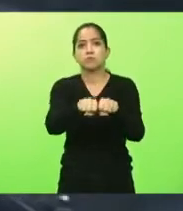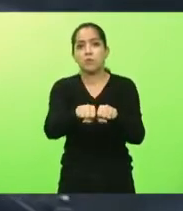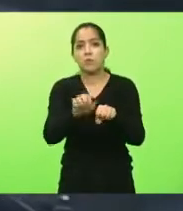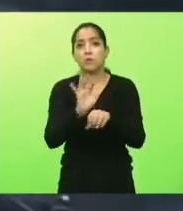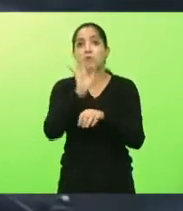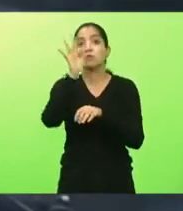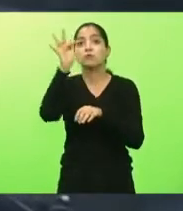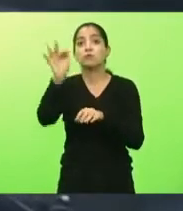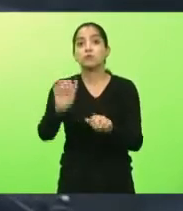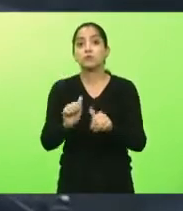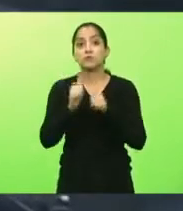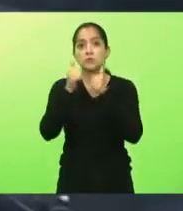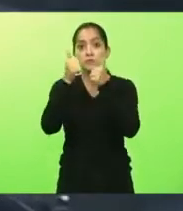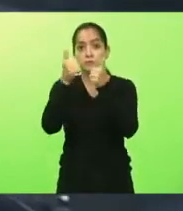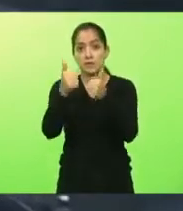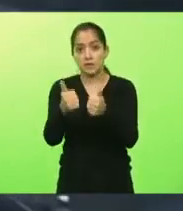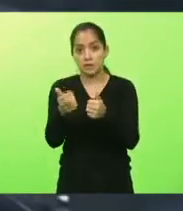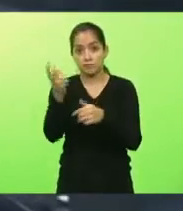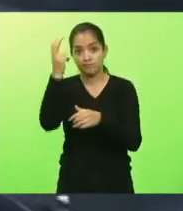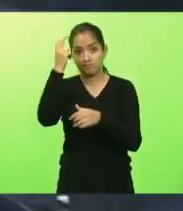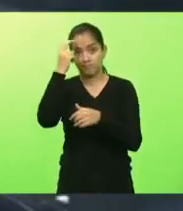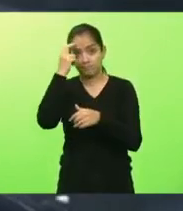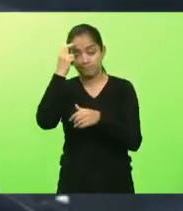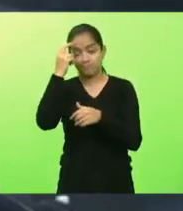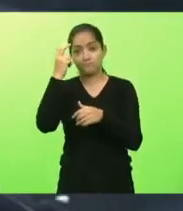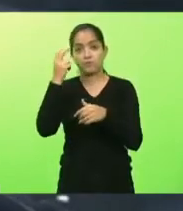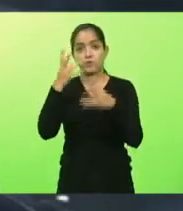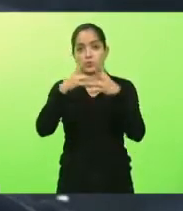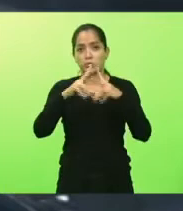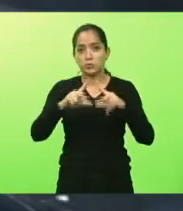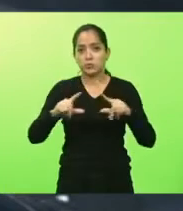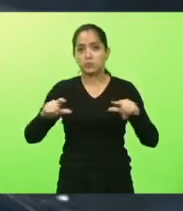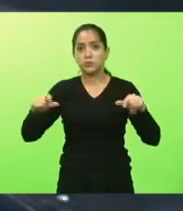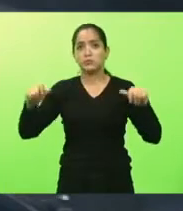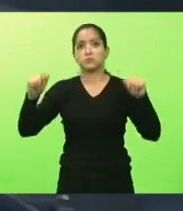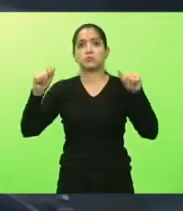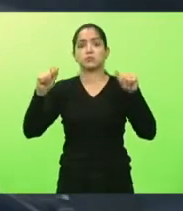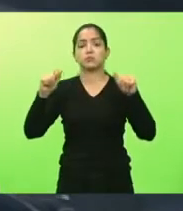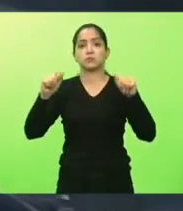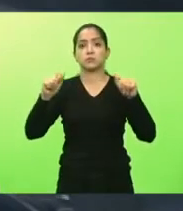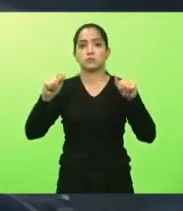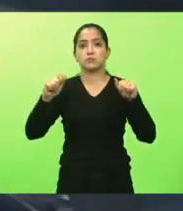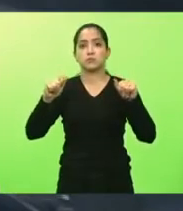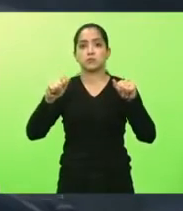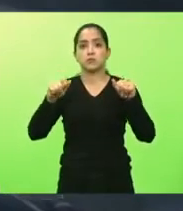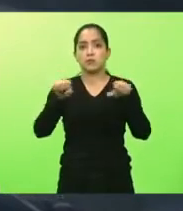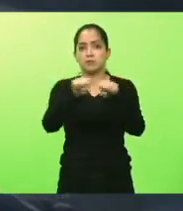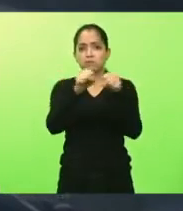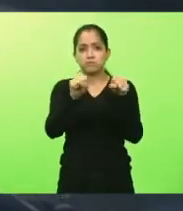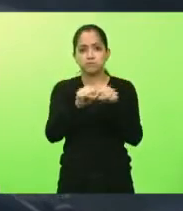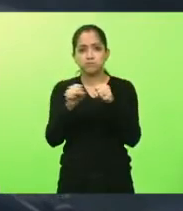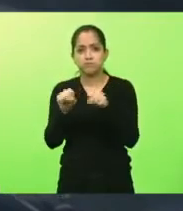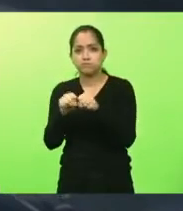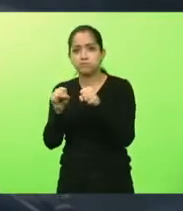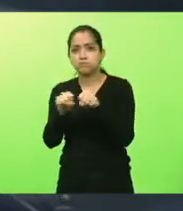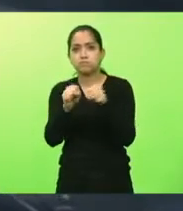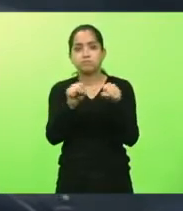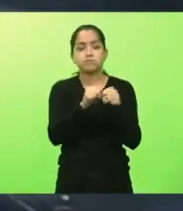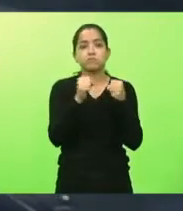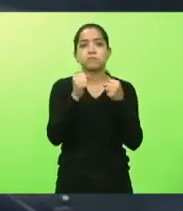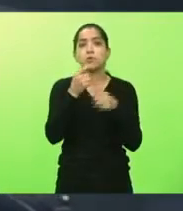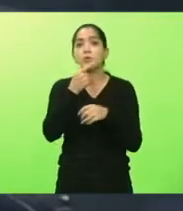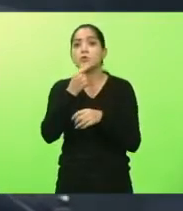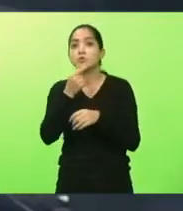as conquistas da inteligência não se degenerem em armas da destruição, de aniquilamento, onde os homens, enfim,